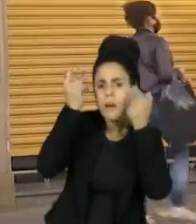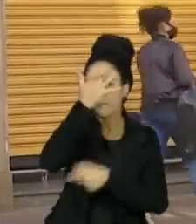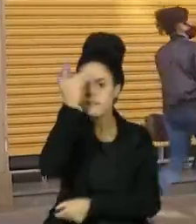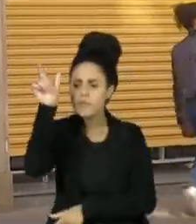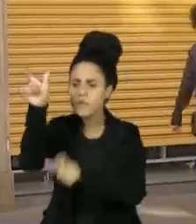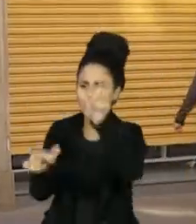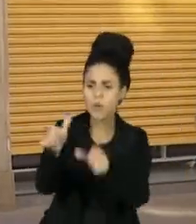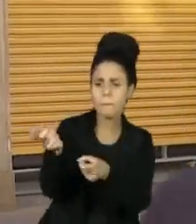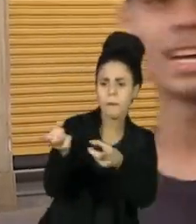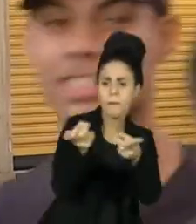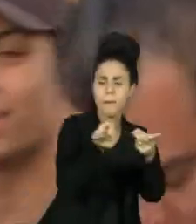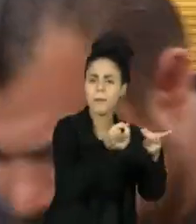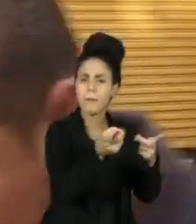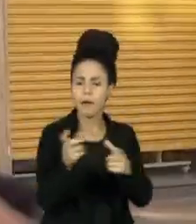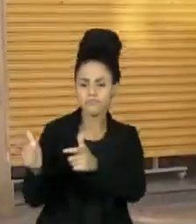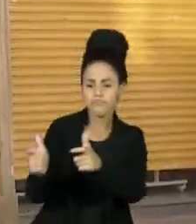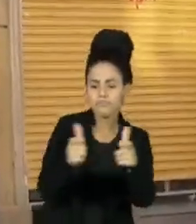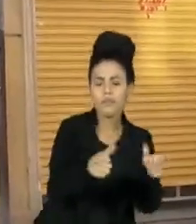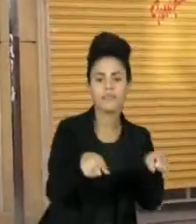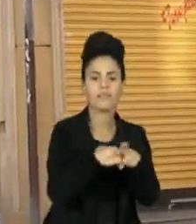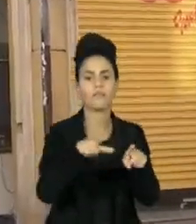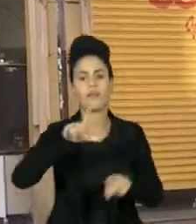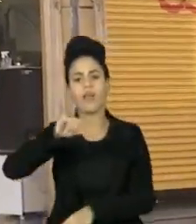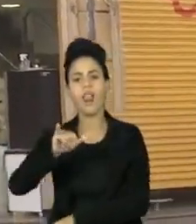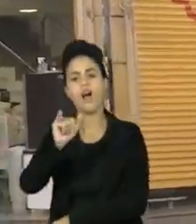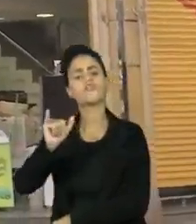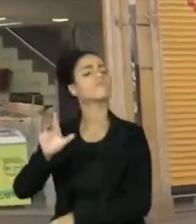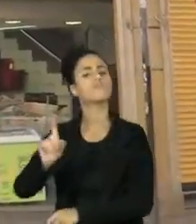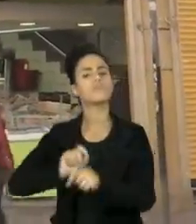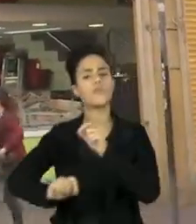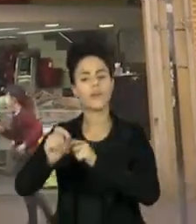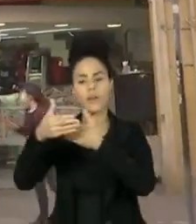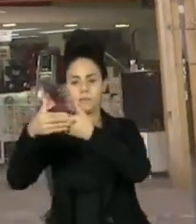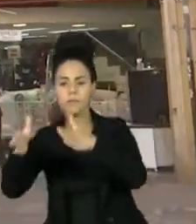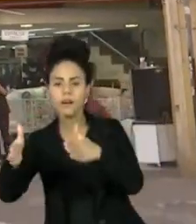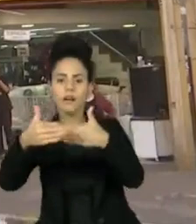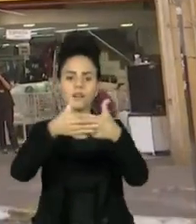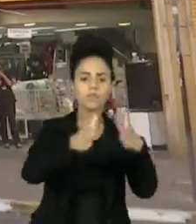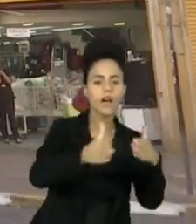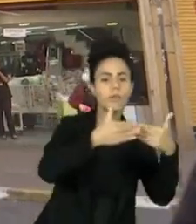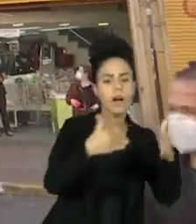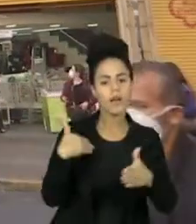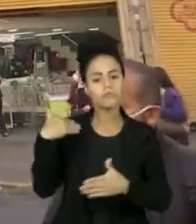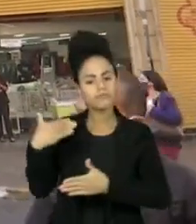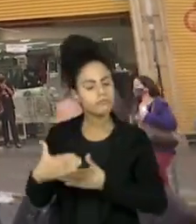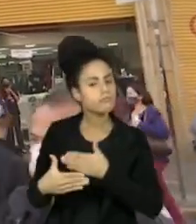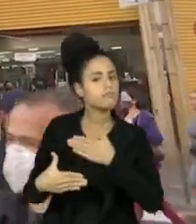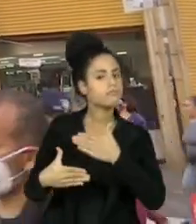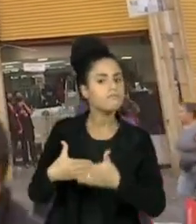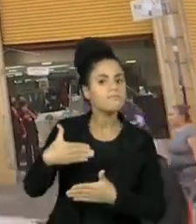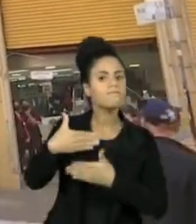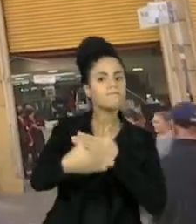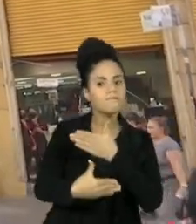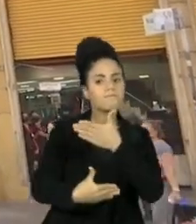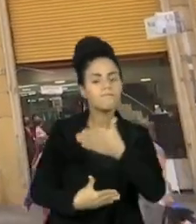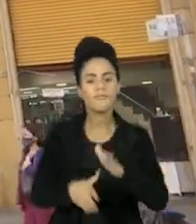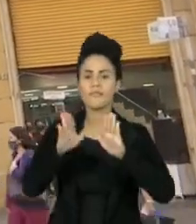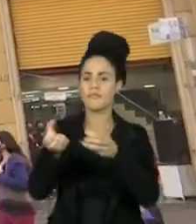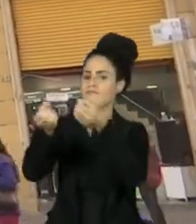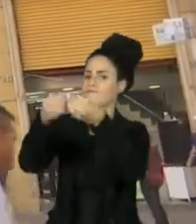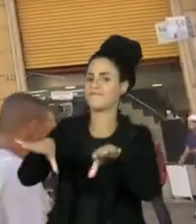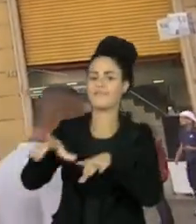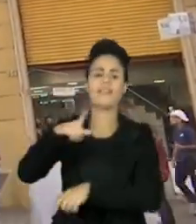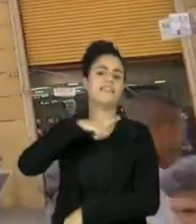comerciantes. Várias lojas que ficam bem próximas ao edifício puderam reabrir suas portas. Ainda assim, os prejuízos são grandes